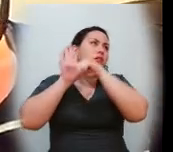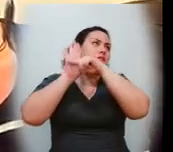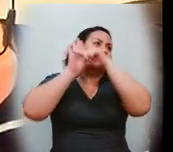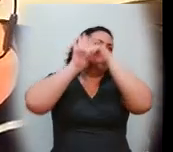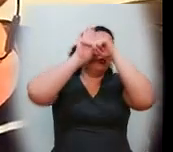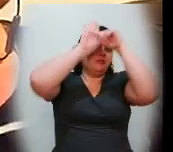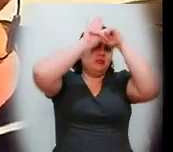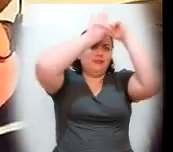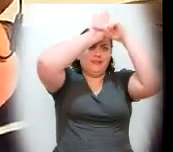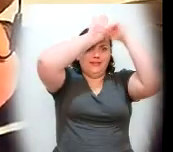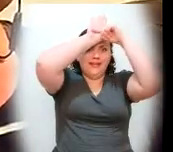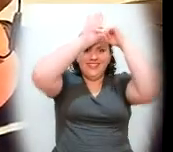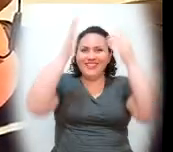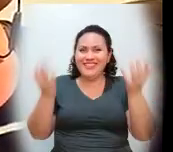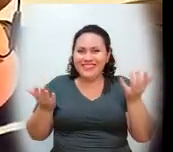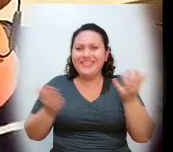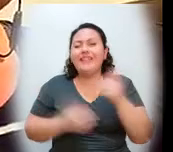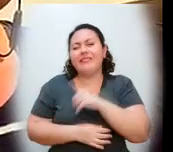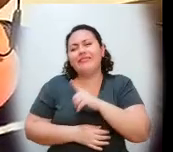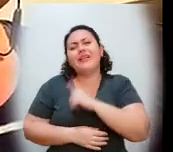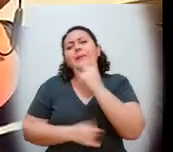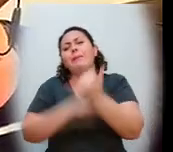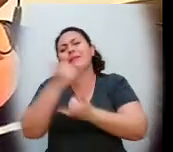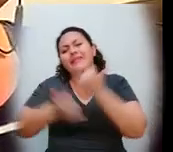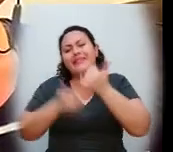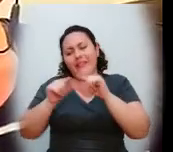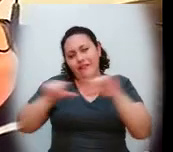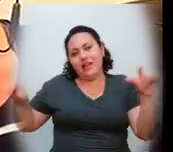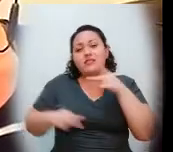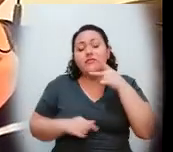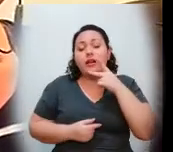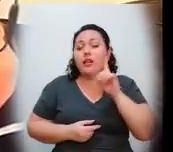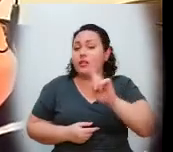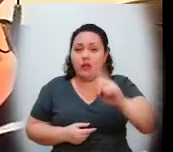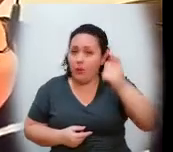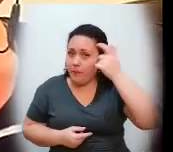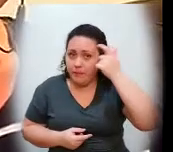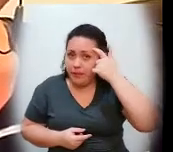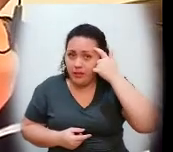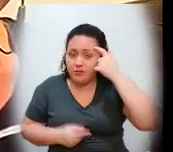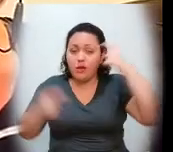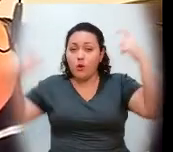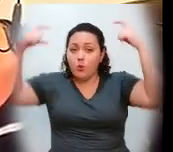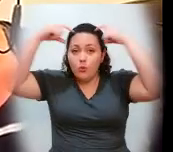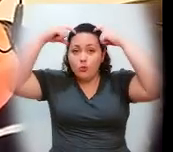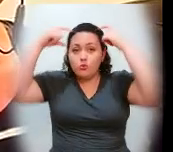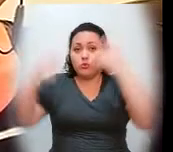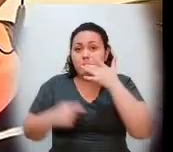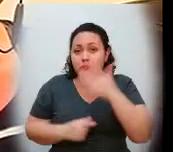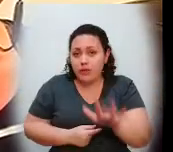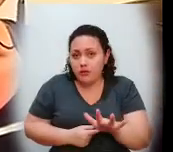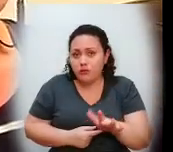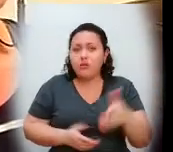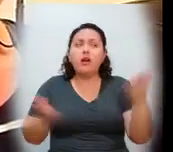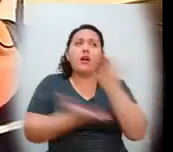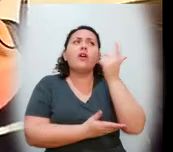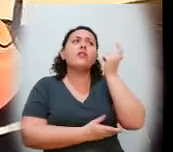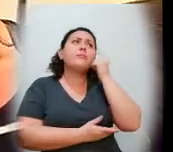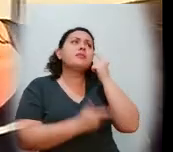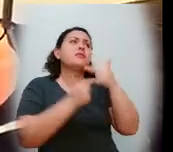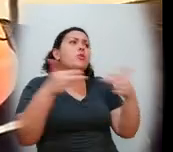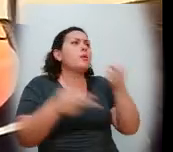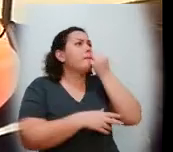uma brincadeira que é não pense no urso branco, né? Agora você vai pensar só em coisas